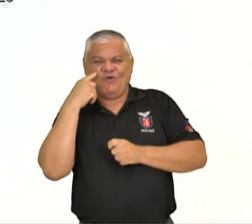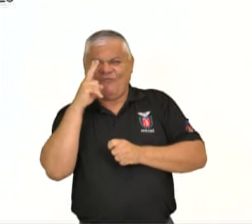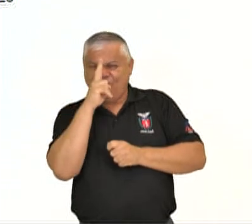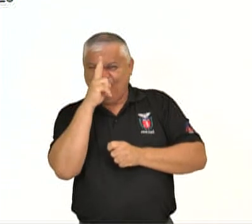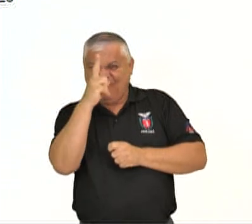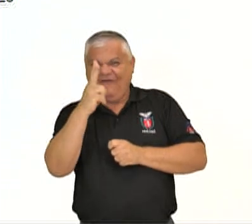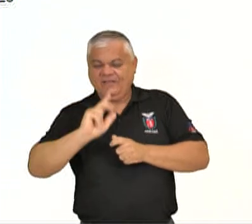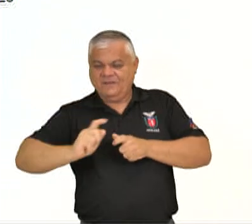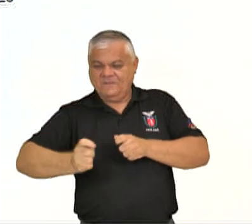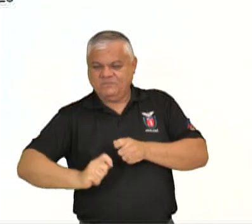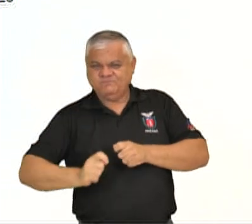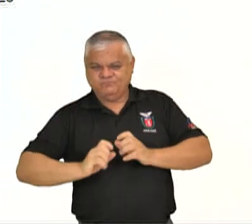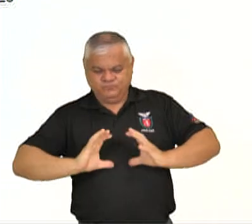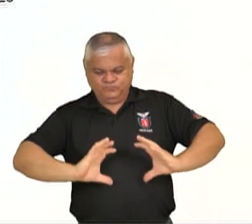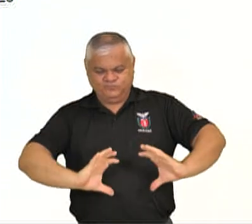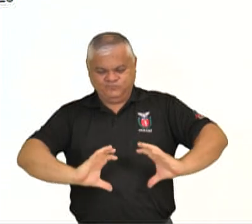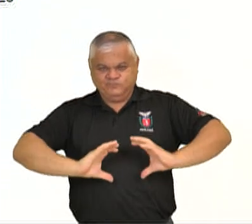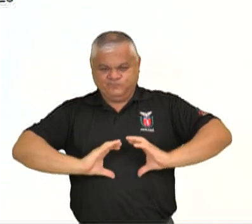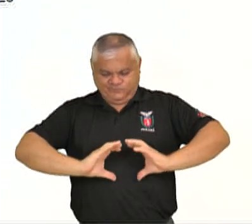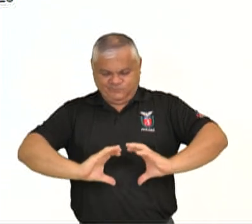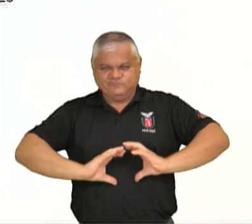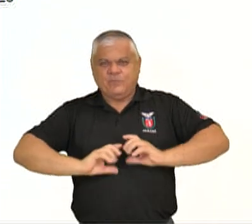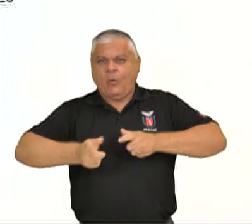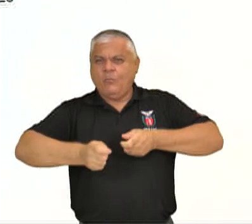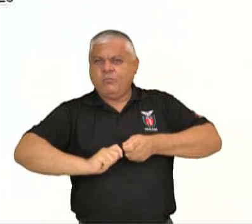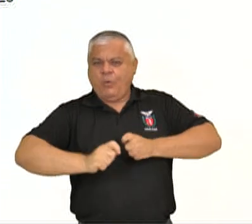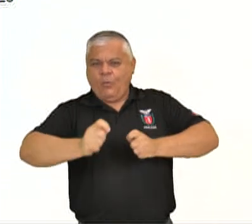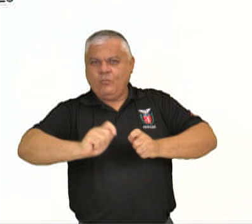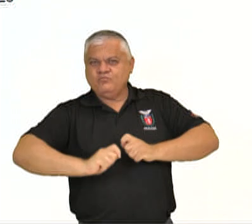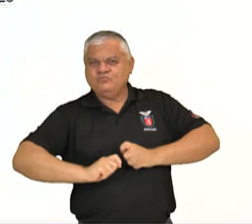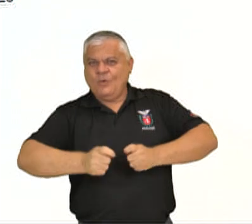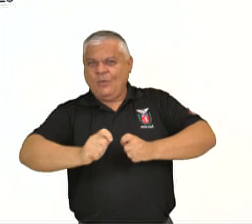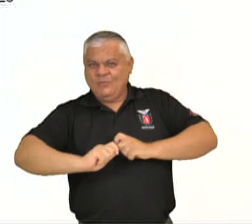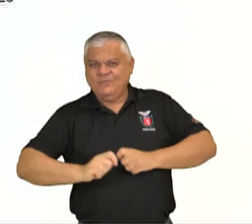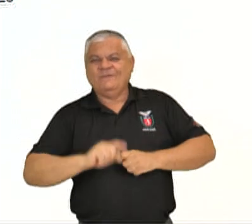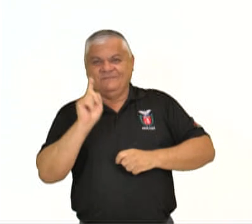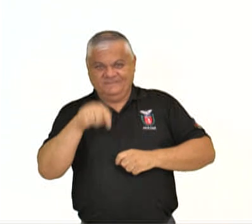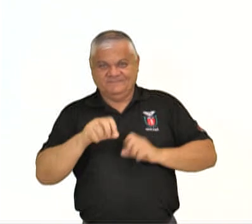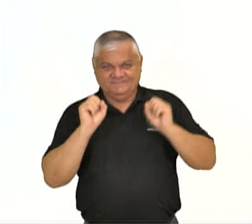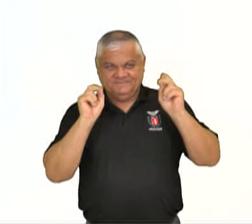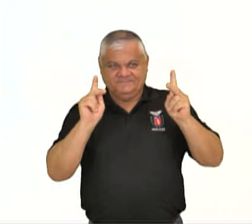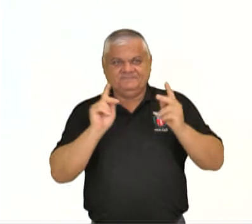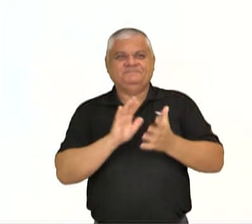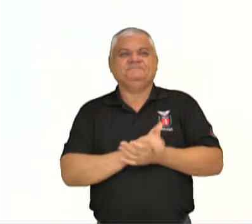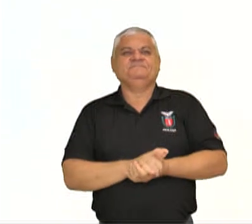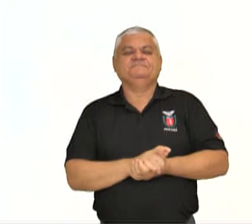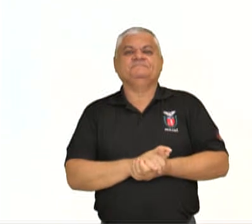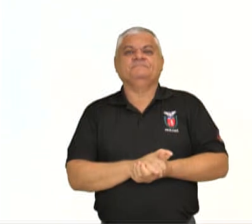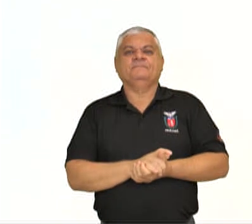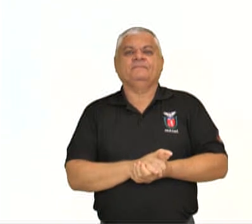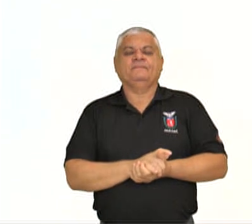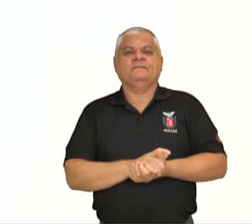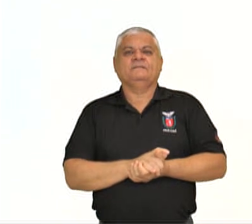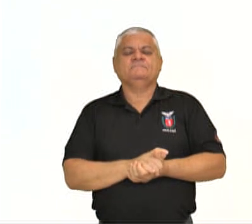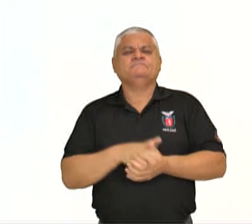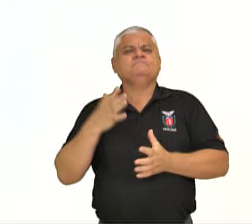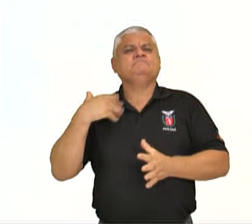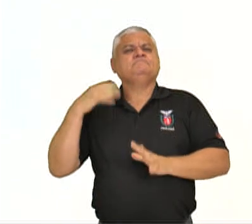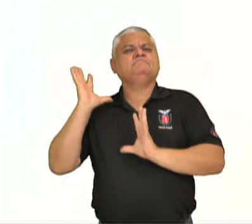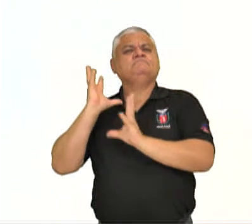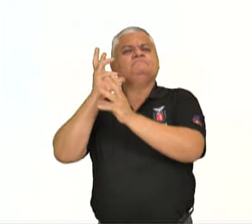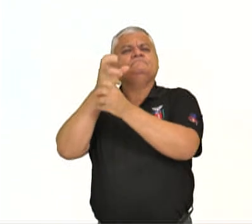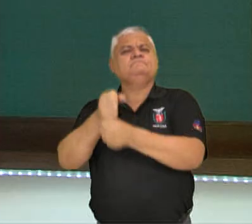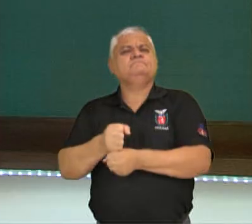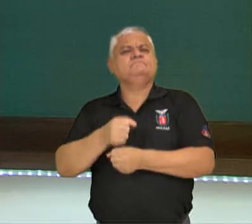cabaça grande, que emite os sons mais graves, ok? Vamos então lembrar o que